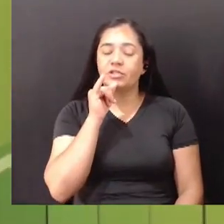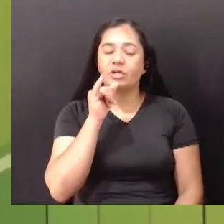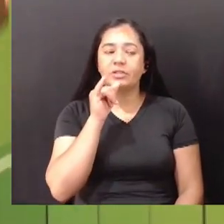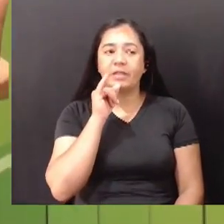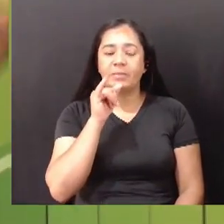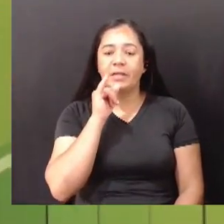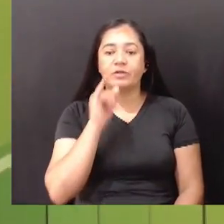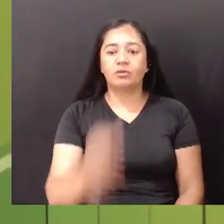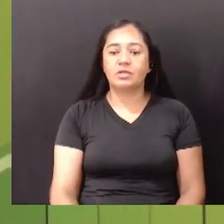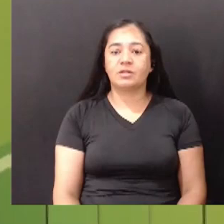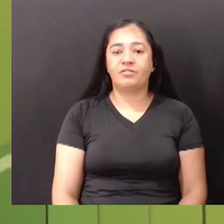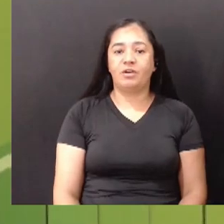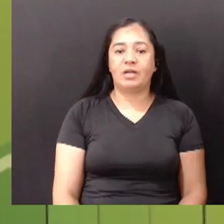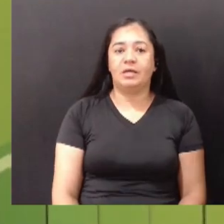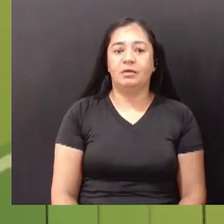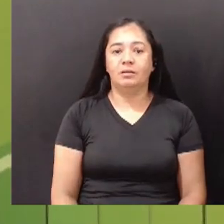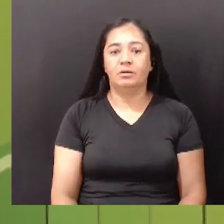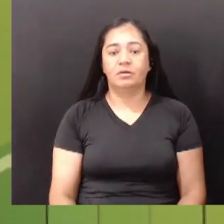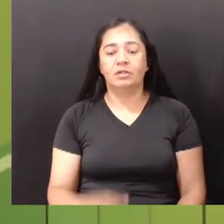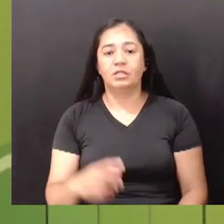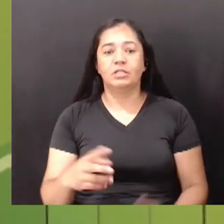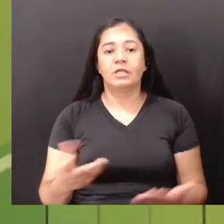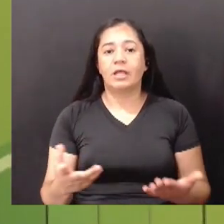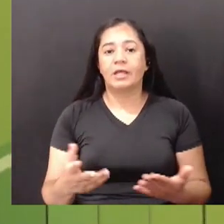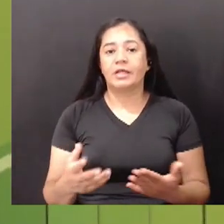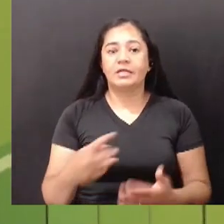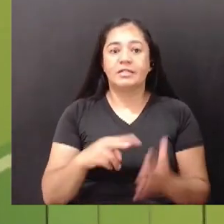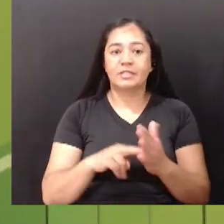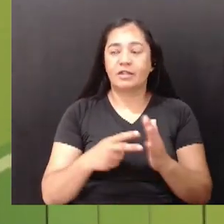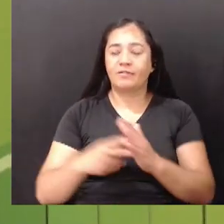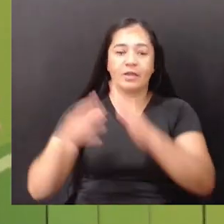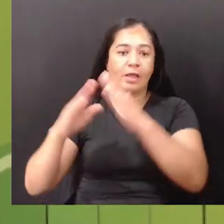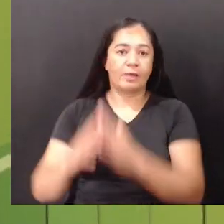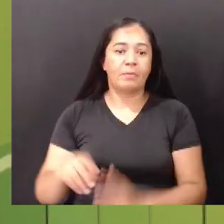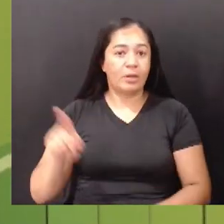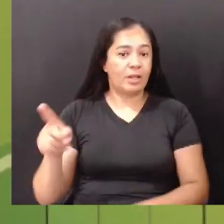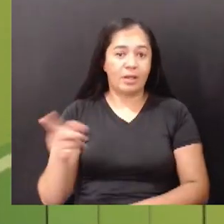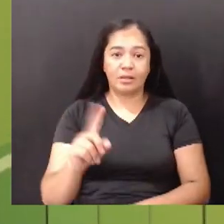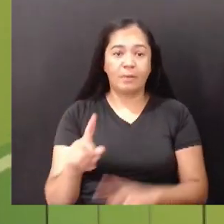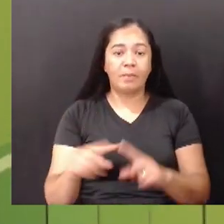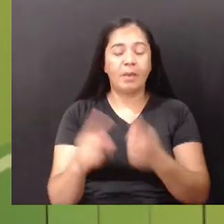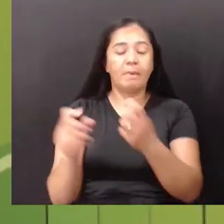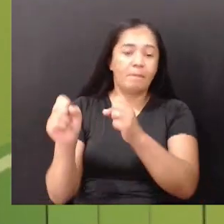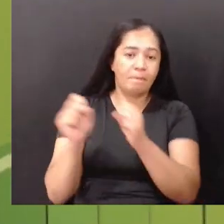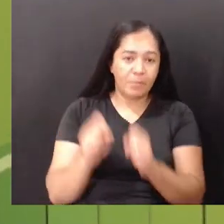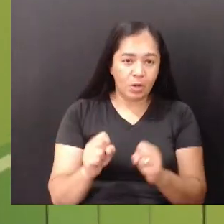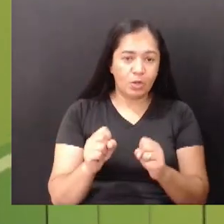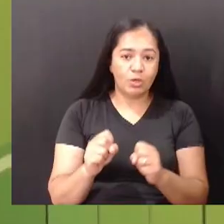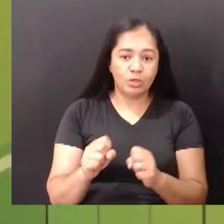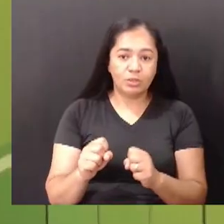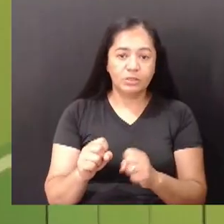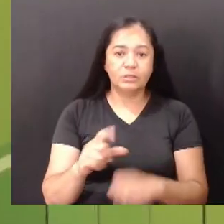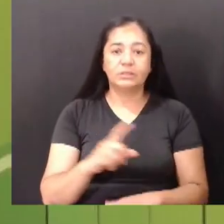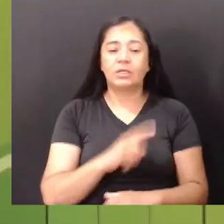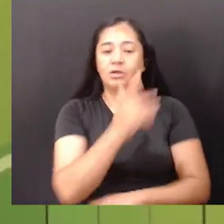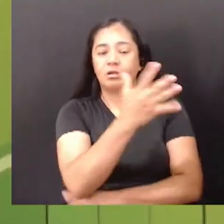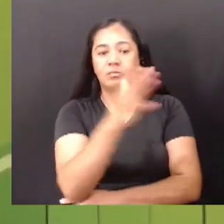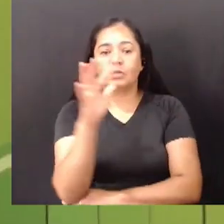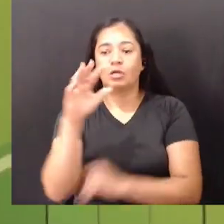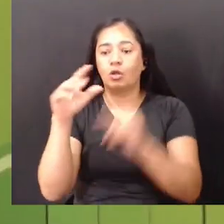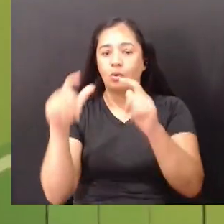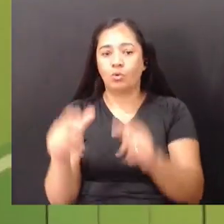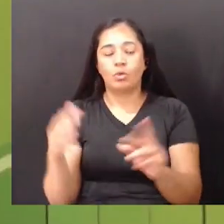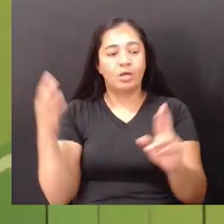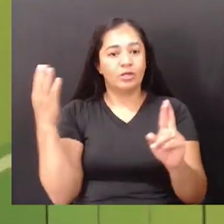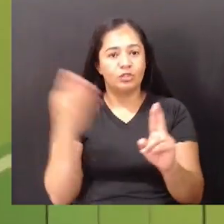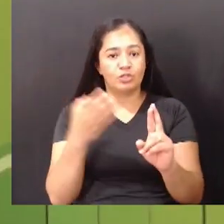exemplo, esse registro do acauã no caso, não significa que ele está morando na mata. Ele tem a mata